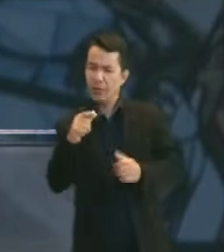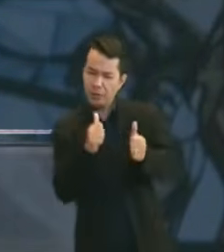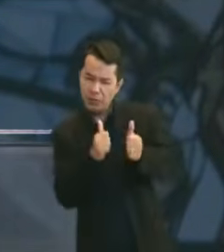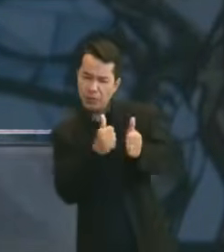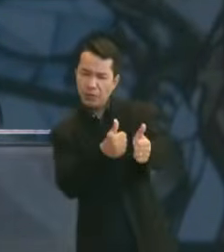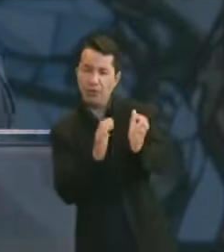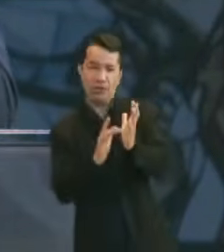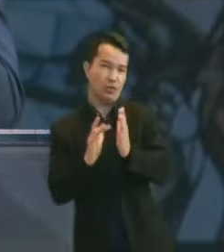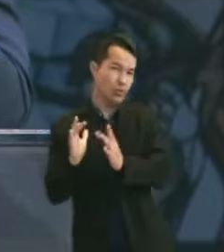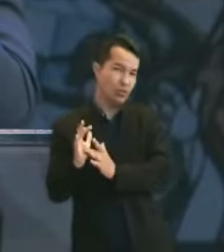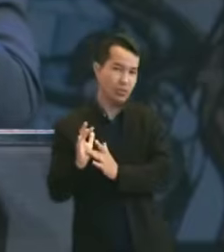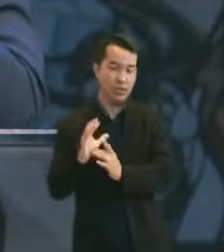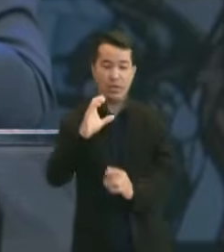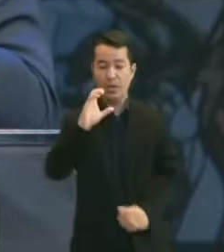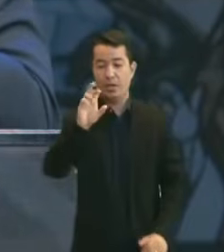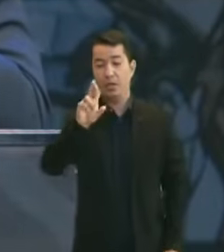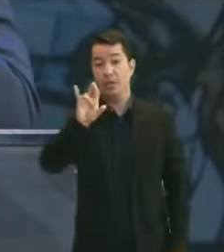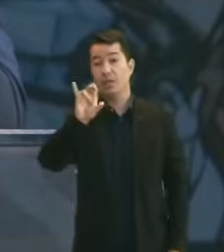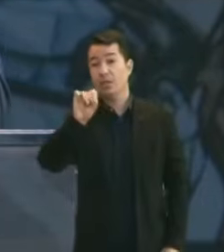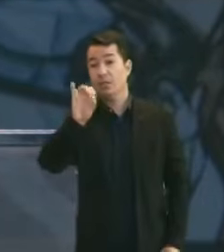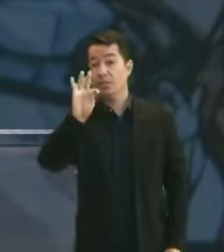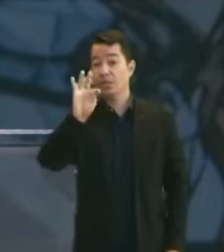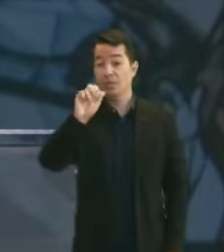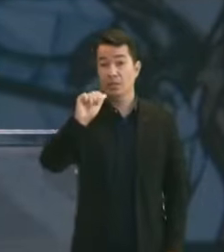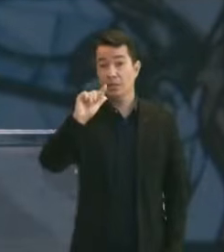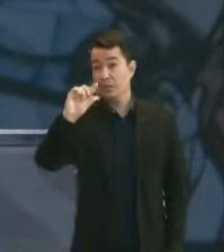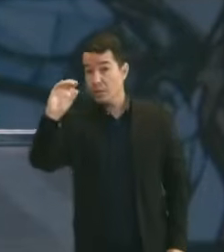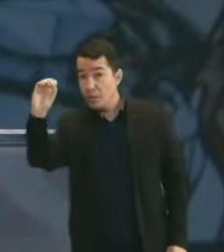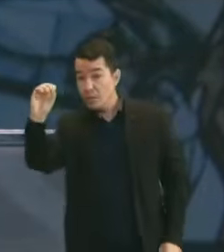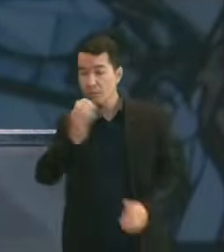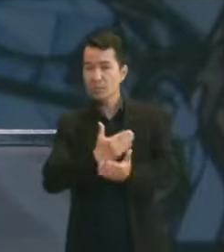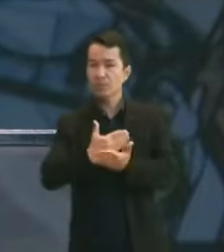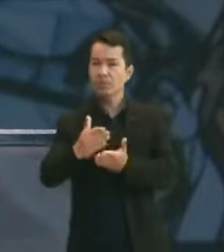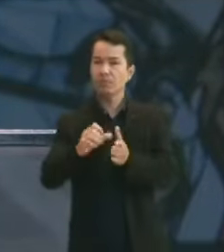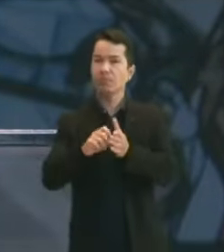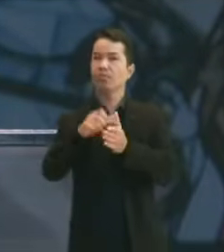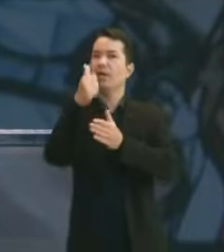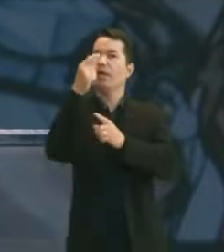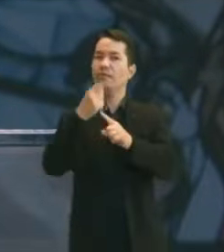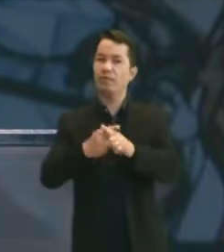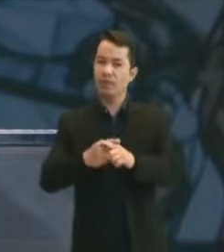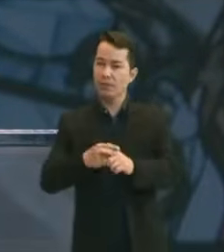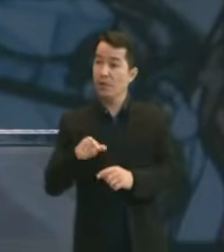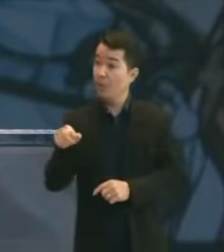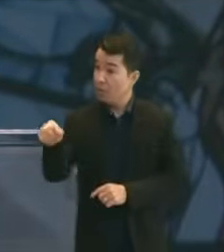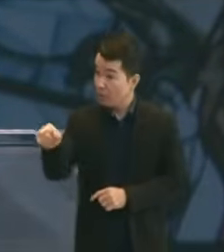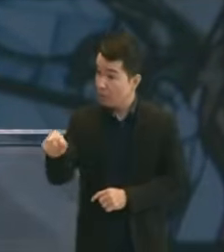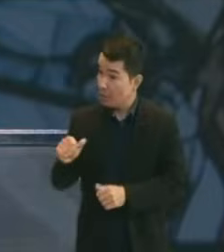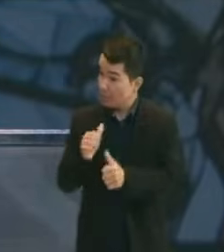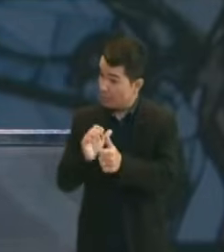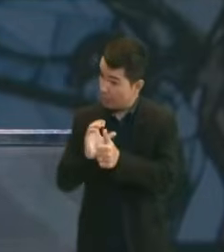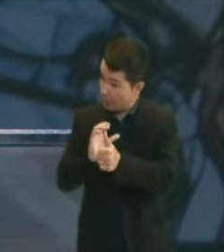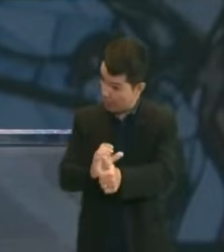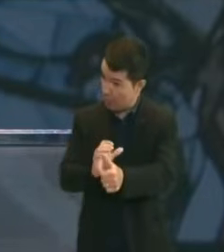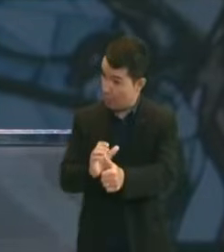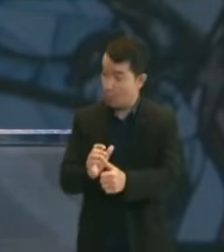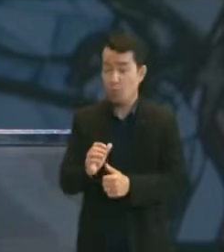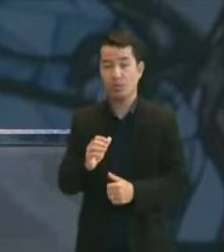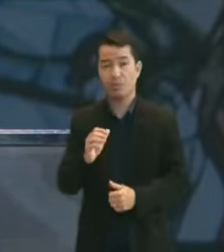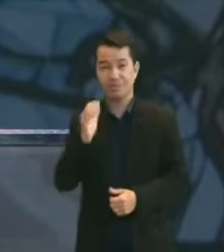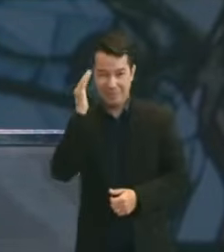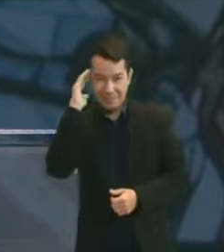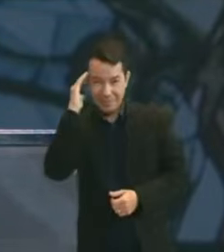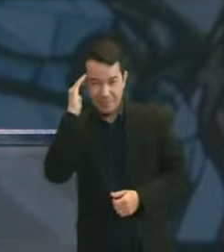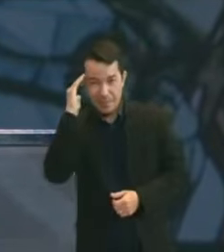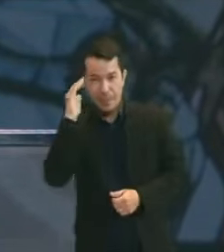viu que não parou na acolhida? Existe uma fase de aperfeiçoamento da fé, que ela é uma fase contínua. Na nossa caminhada, ela só